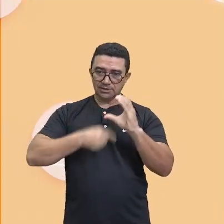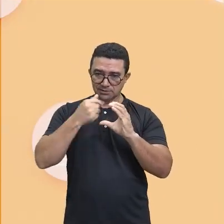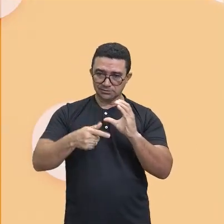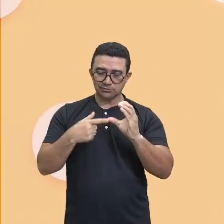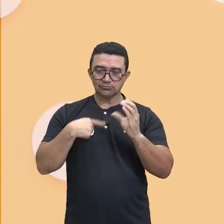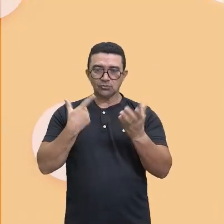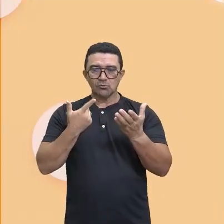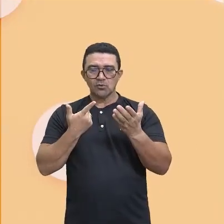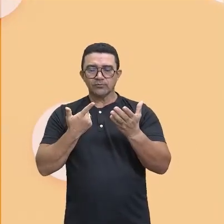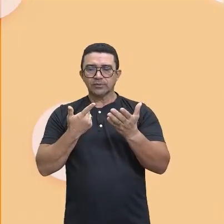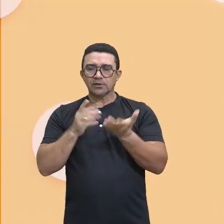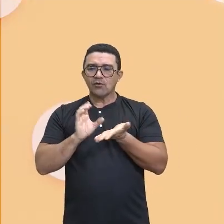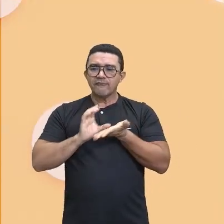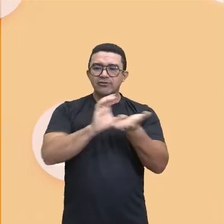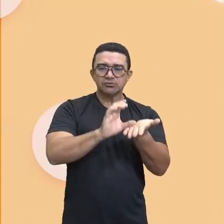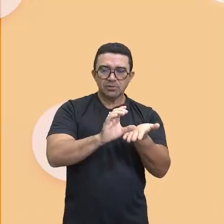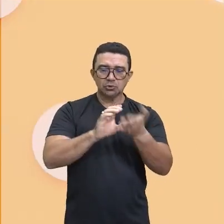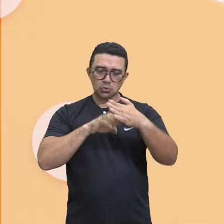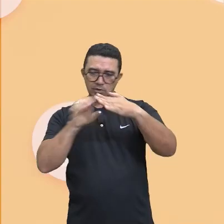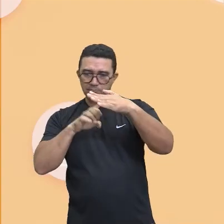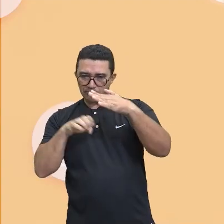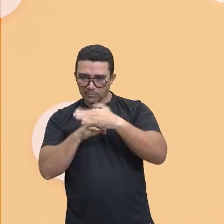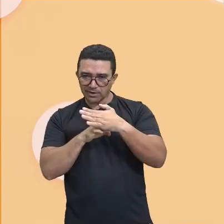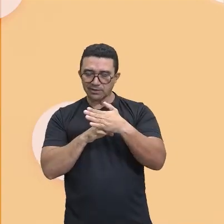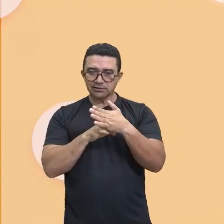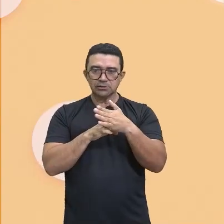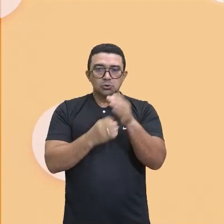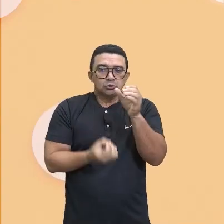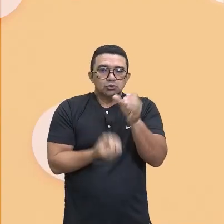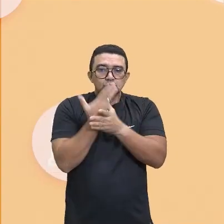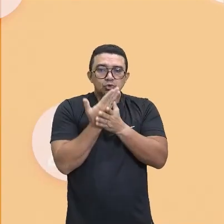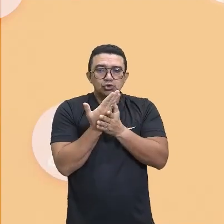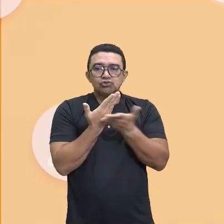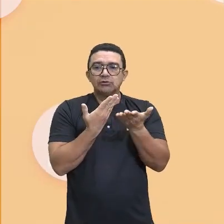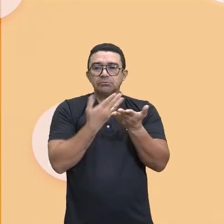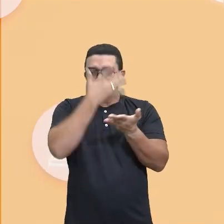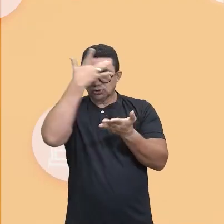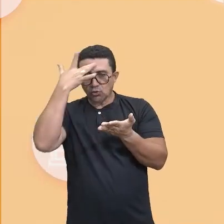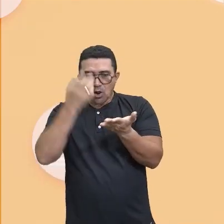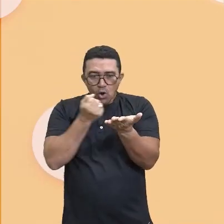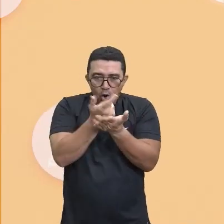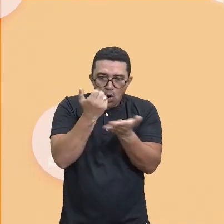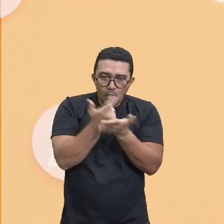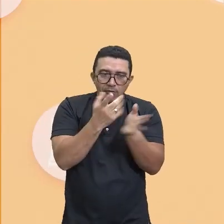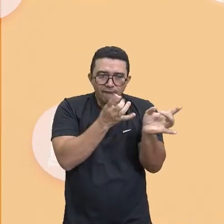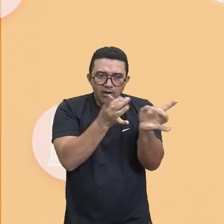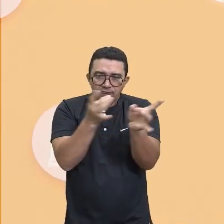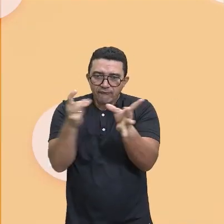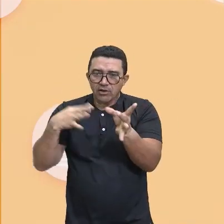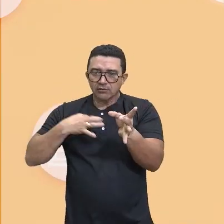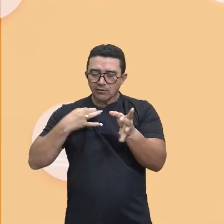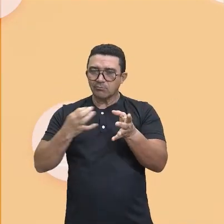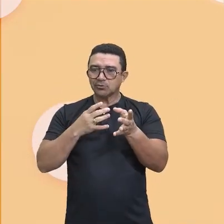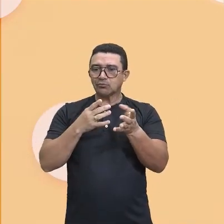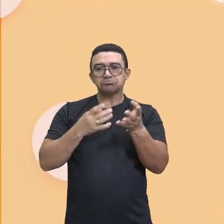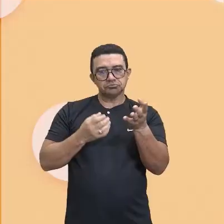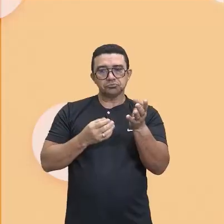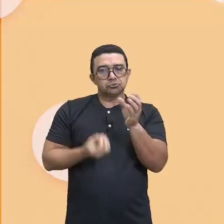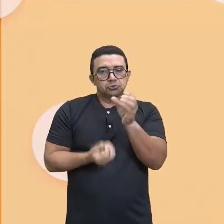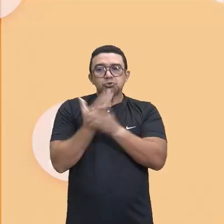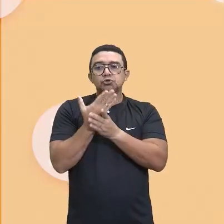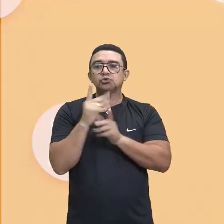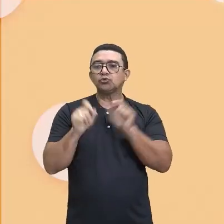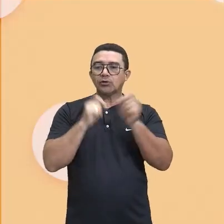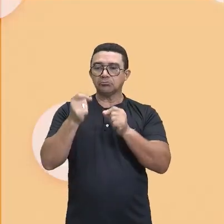empresas investem e isso acaba gerando ali um comércio onde as pessoas compram e isso vai gerando ali a riqueza, né? Como que as